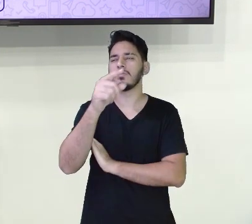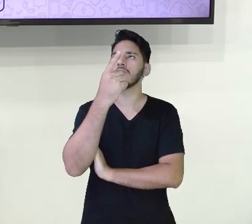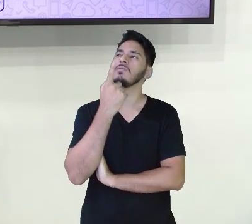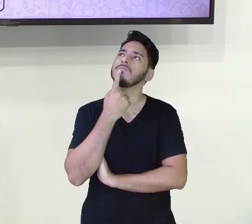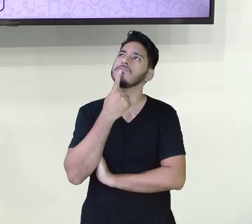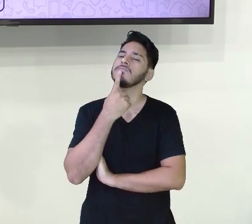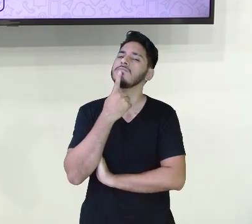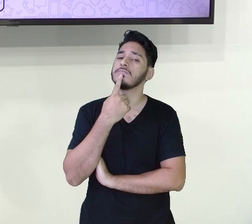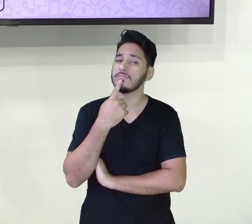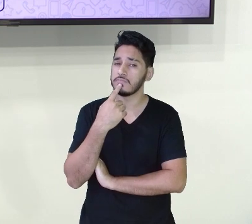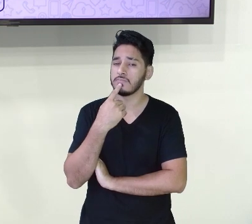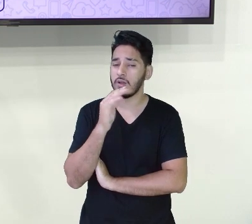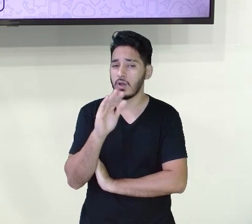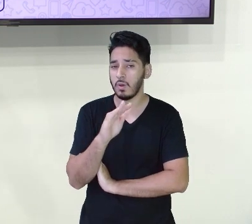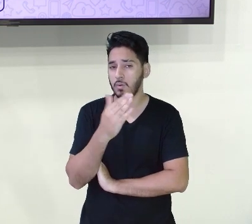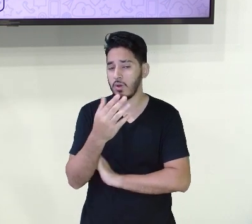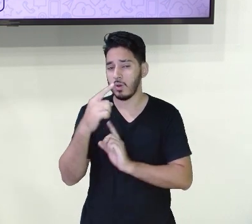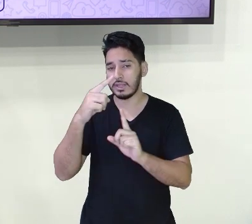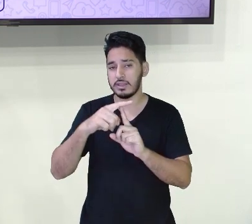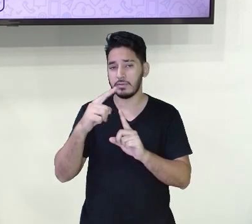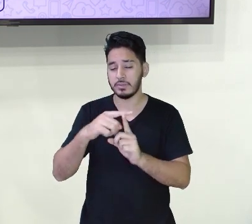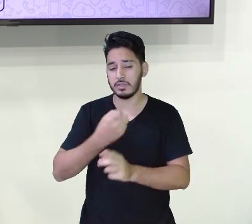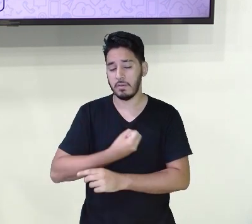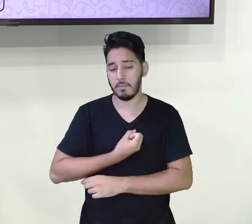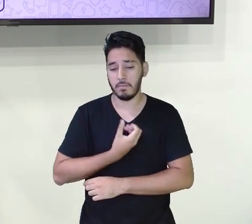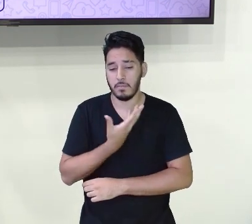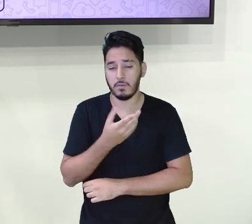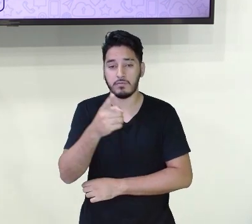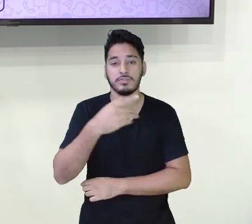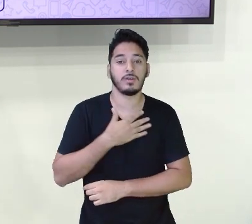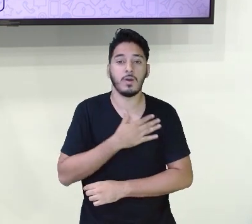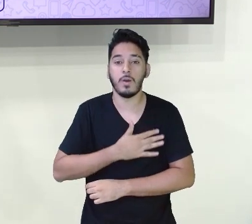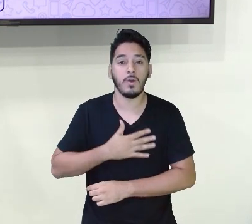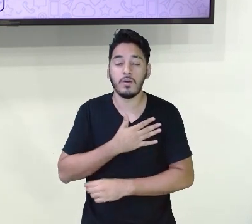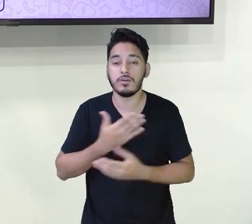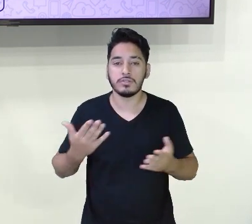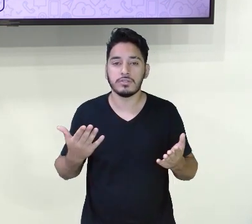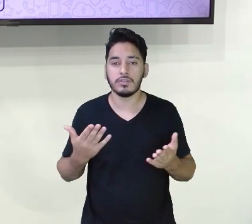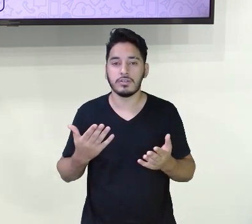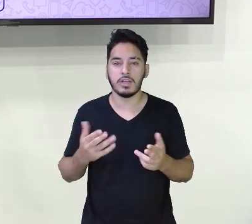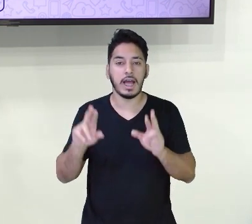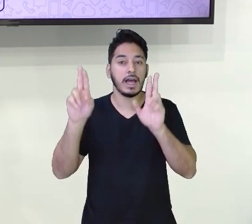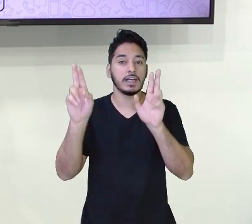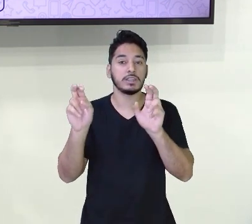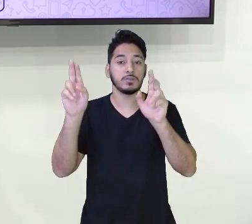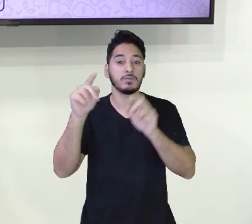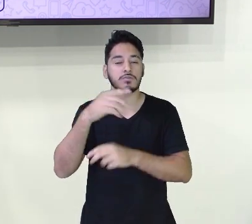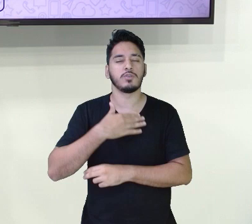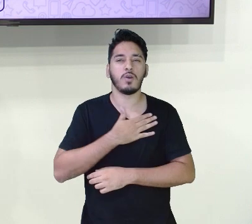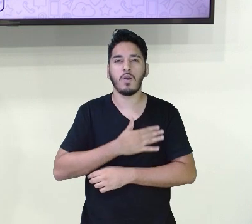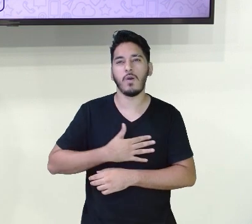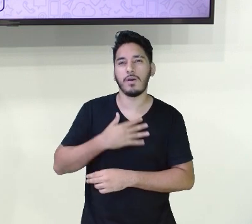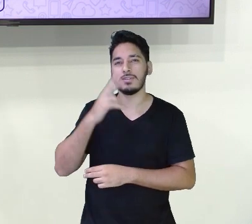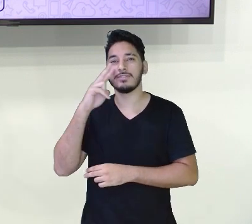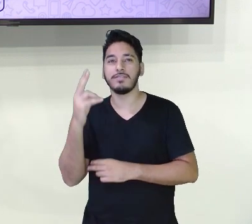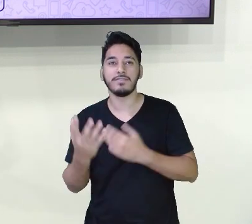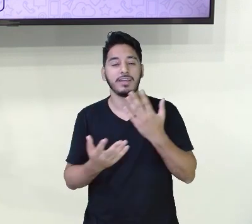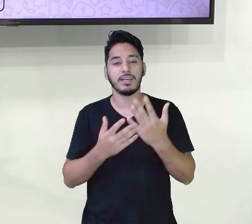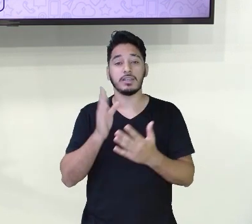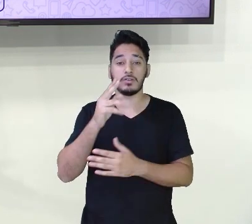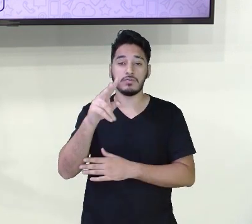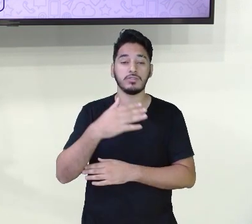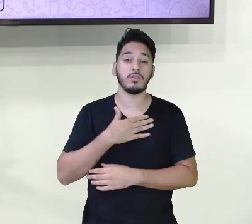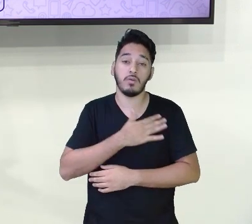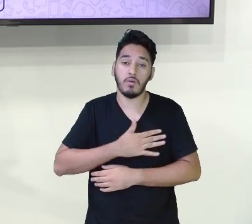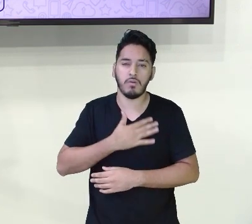casa, qual o tipo de poema que vocês mais gostam? Qual o tipo de assunto que vocês gostam de ver em poema? Já que vocês